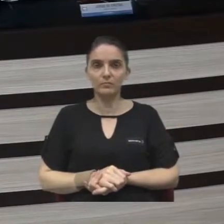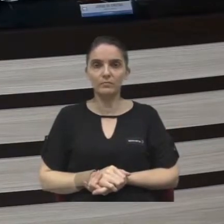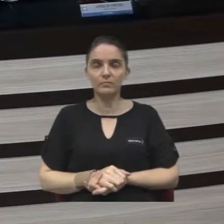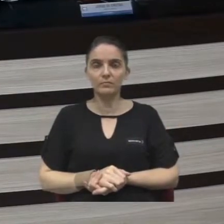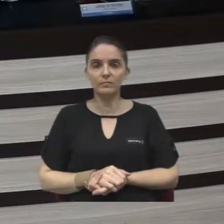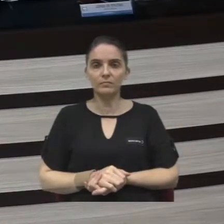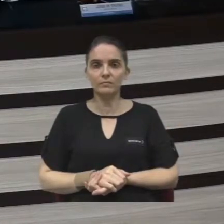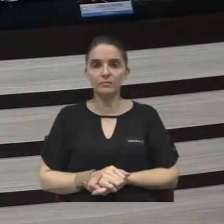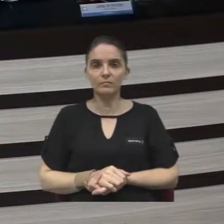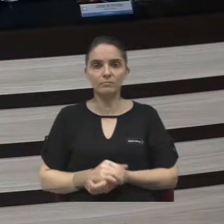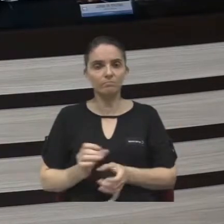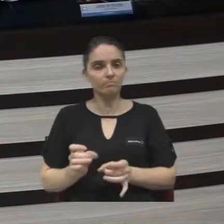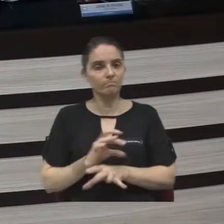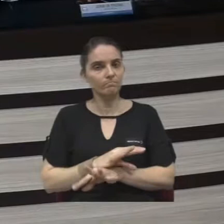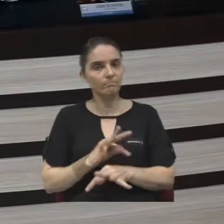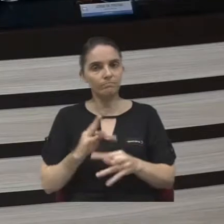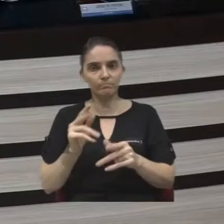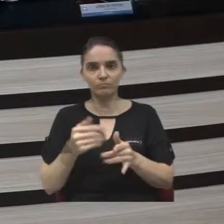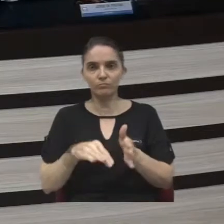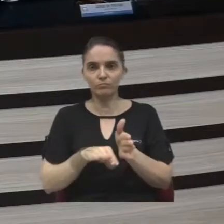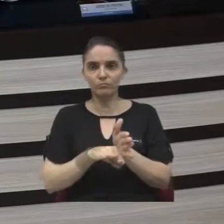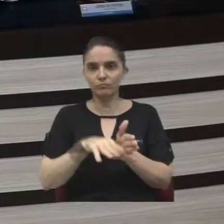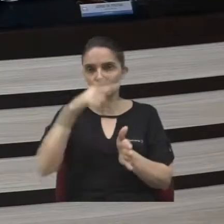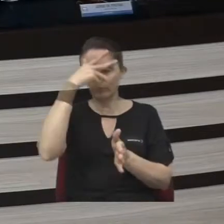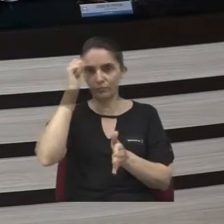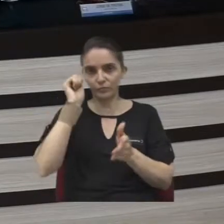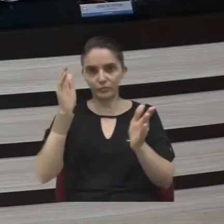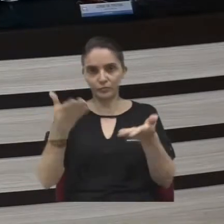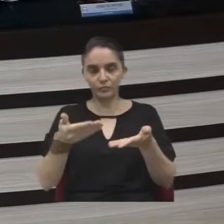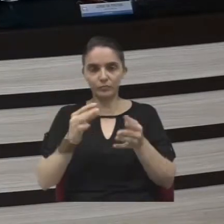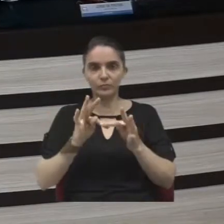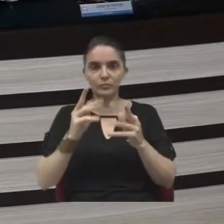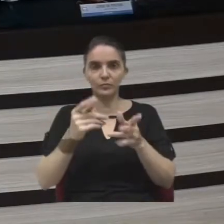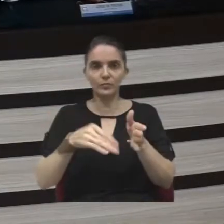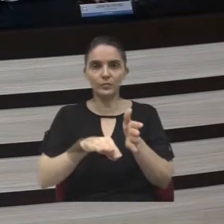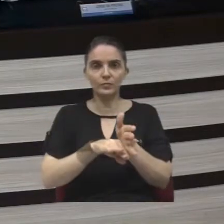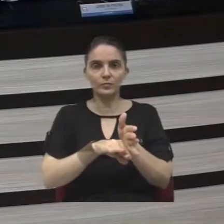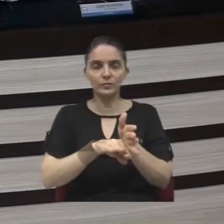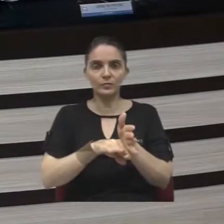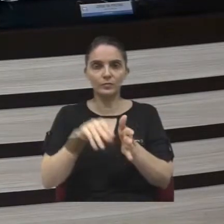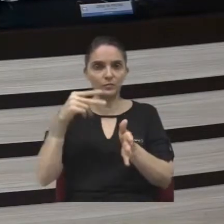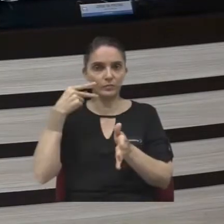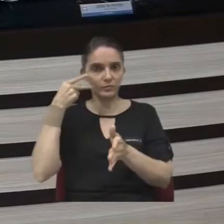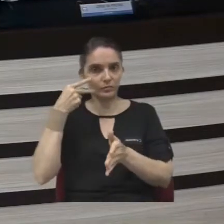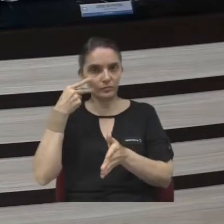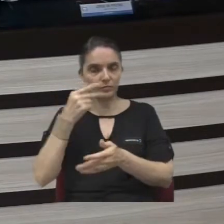Terminada a matéria do Partiremos Poder agora, Executivo. então, para matérias recebidas dos senhores vereadores.